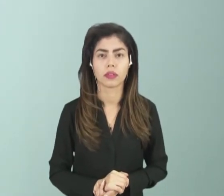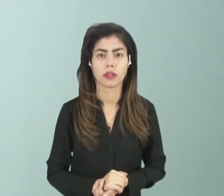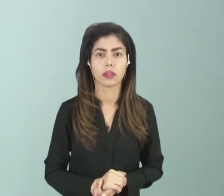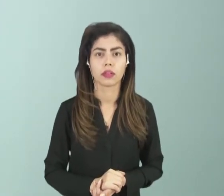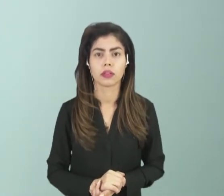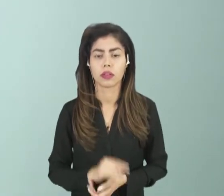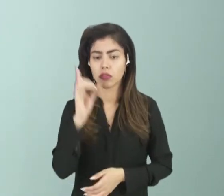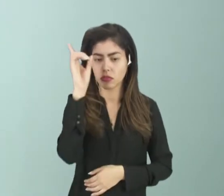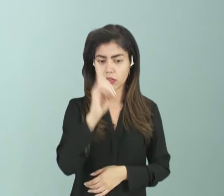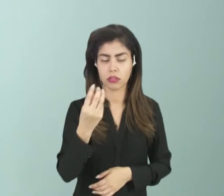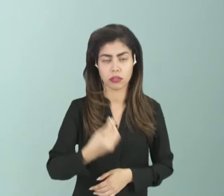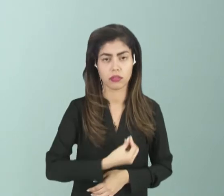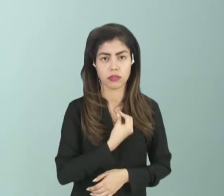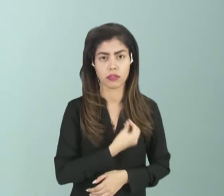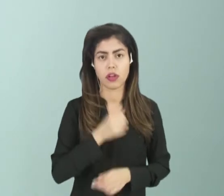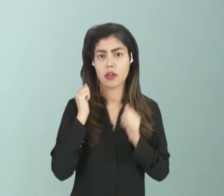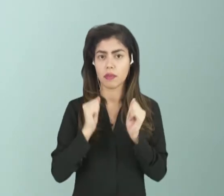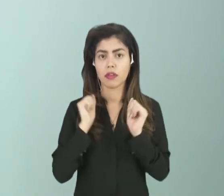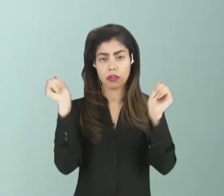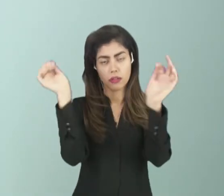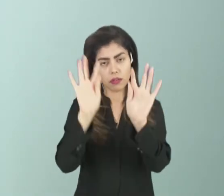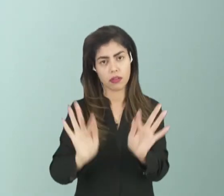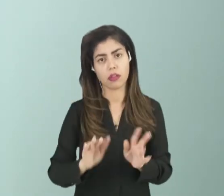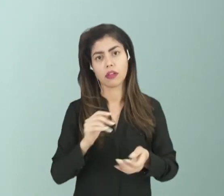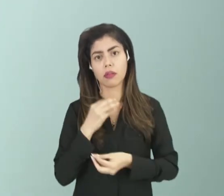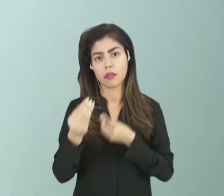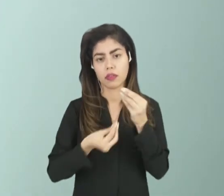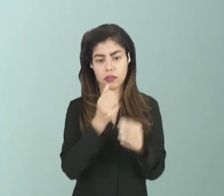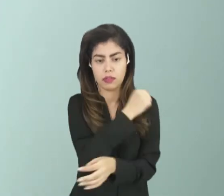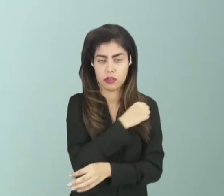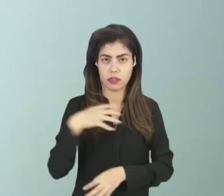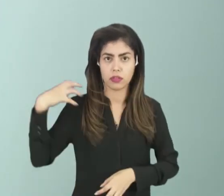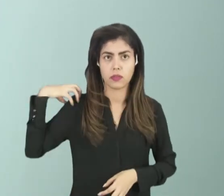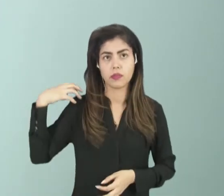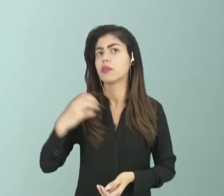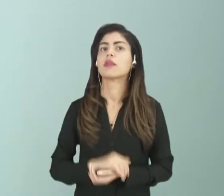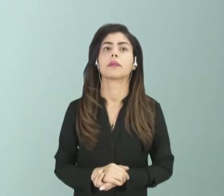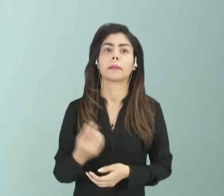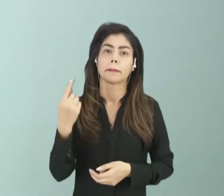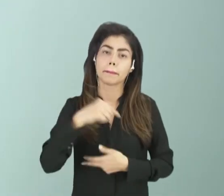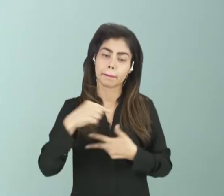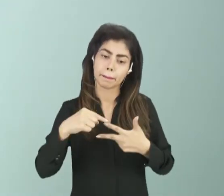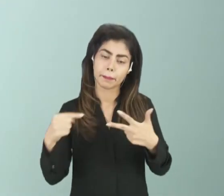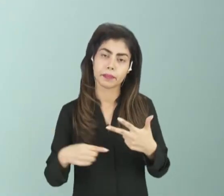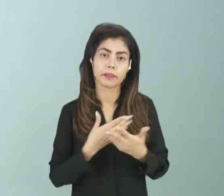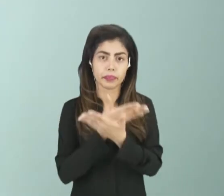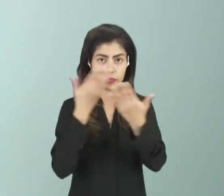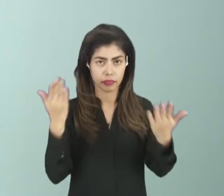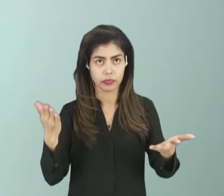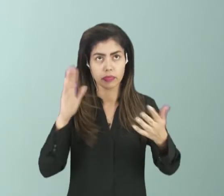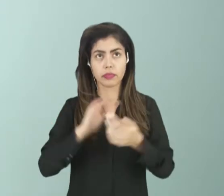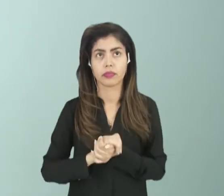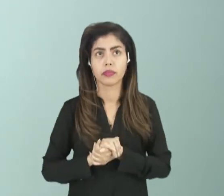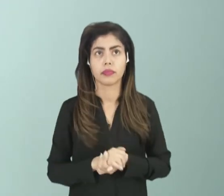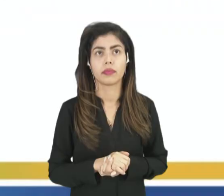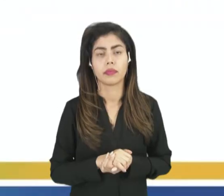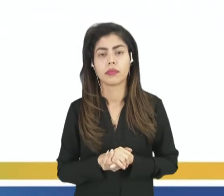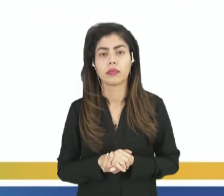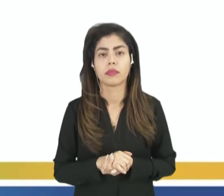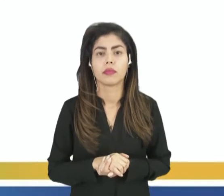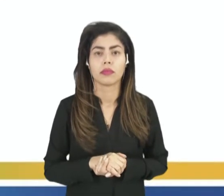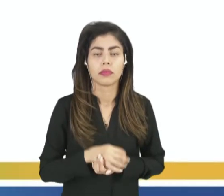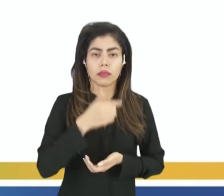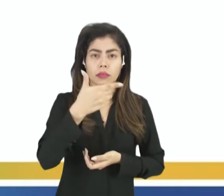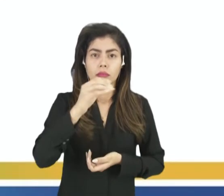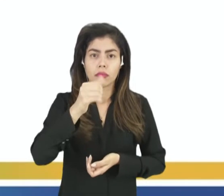tenham direito à vida e possam ser felizes, como diria Aristóteles. Gente, uma questão para vocês, tá? Uma questão do Enem,